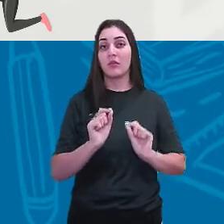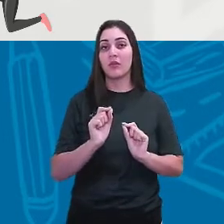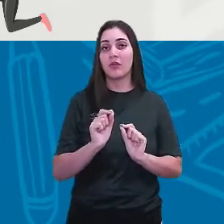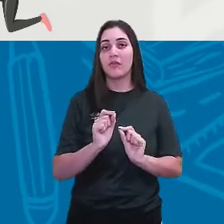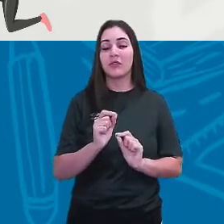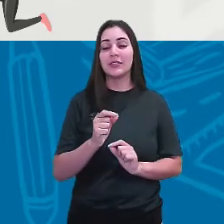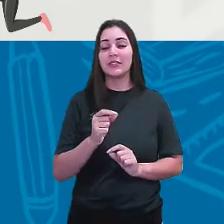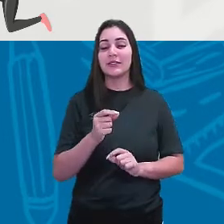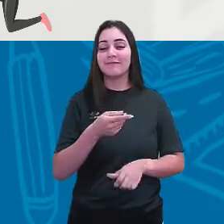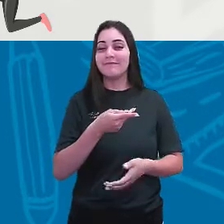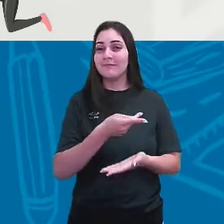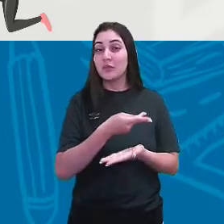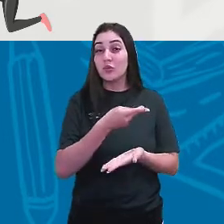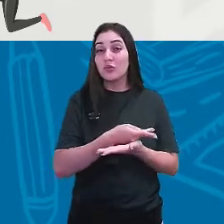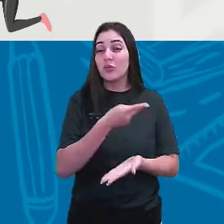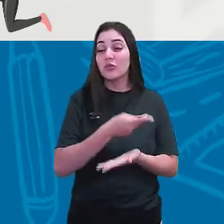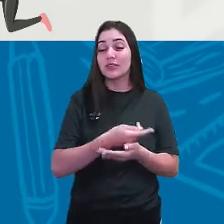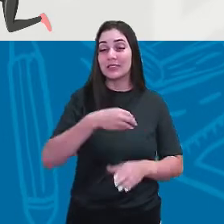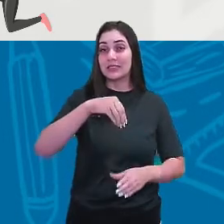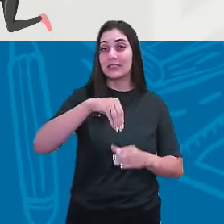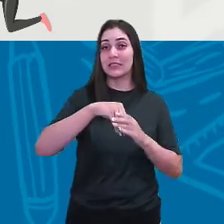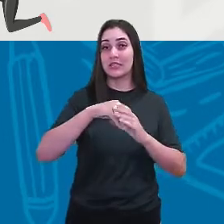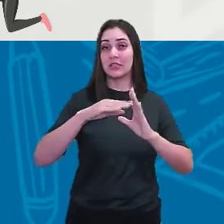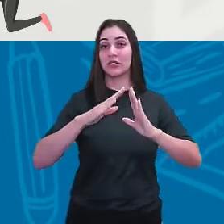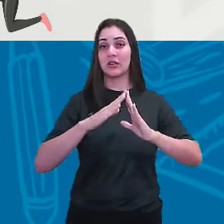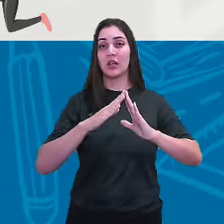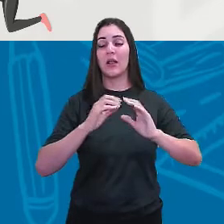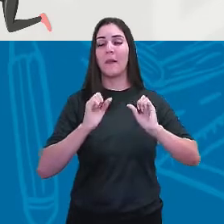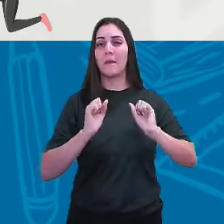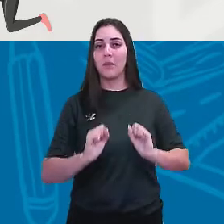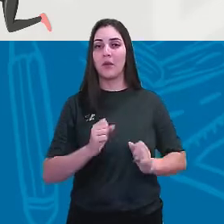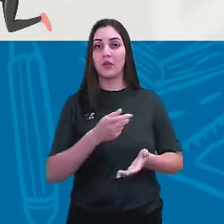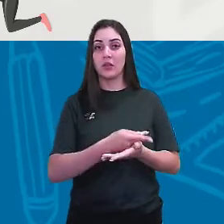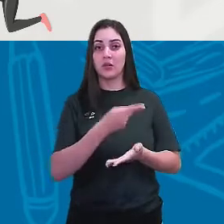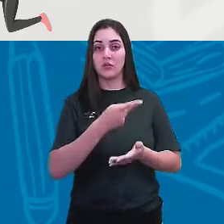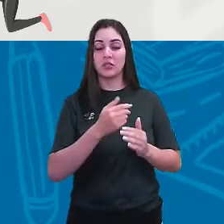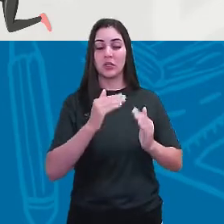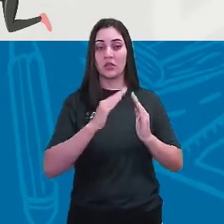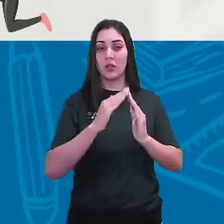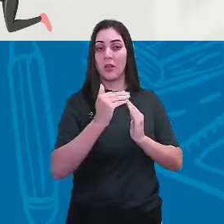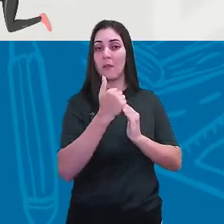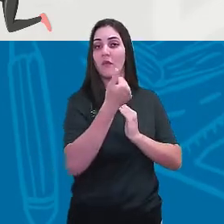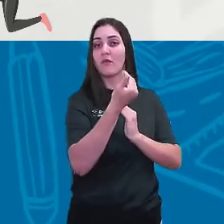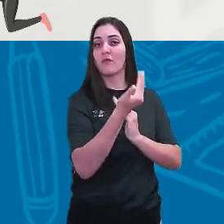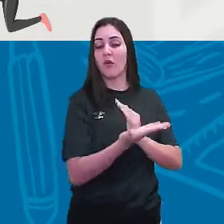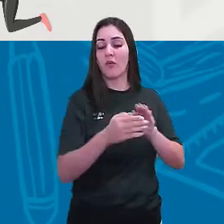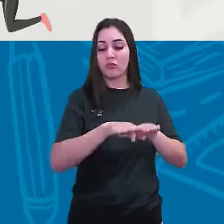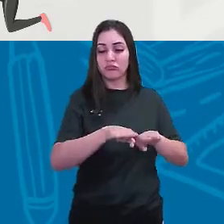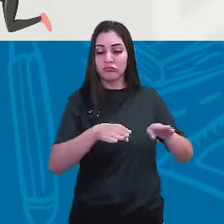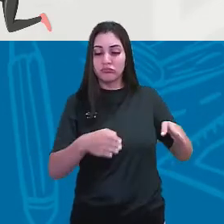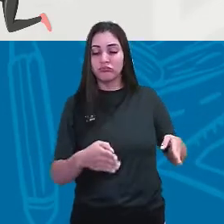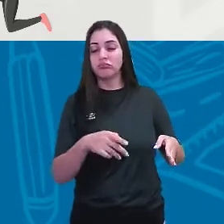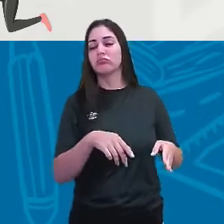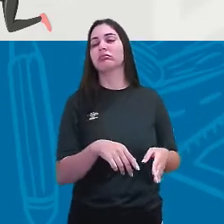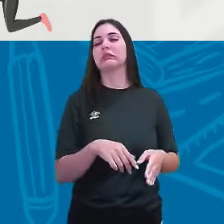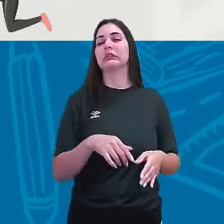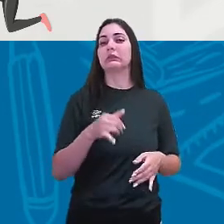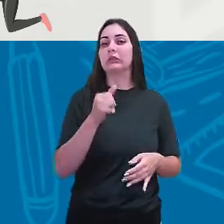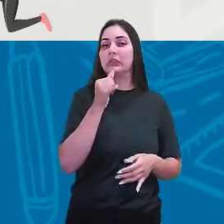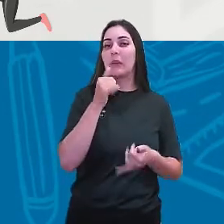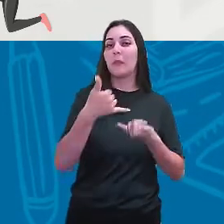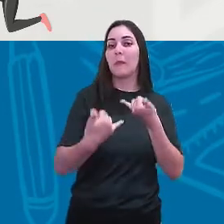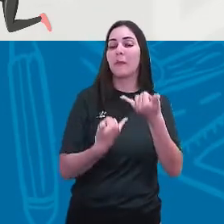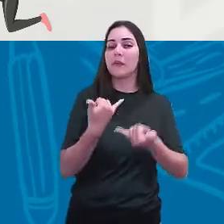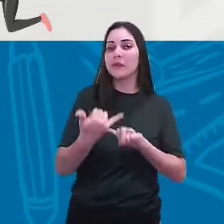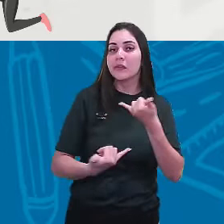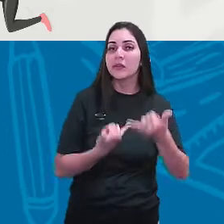geralmente não acontece dentro de casa, mas pode acontecer no quintal da sua casa ou na calçada da sua casa. Muitas vezes você está brincando com os